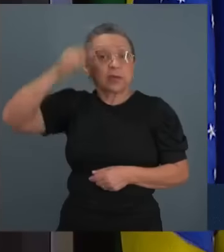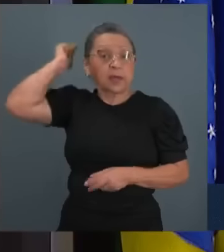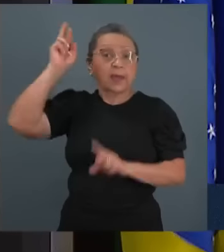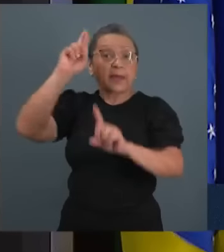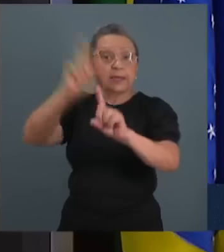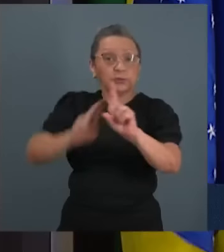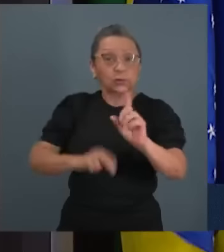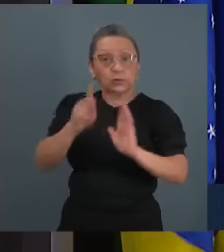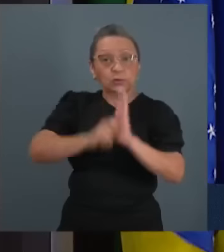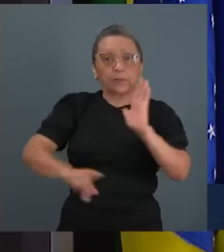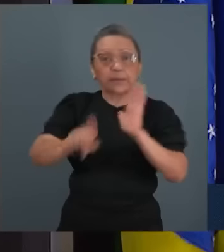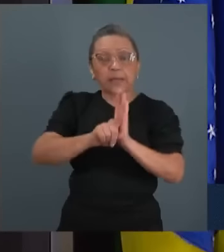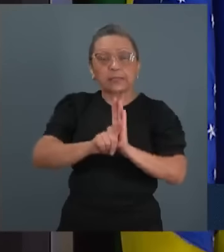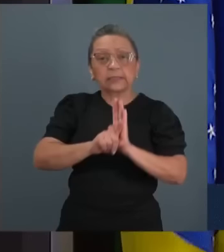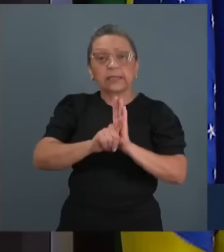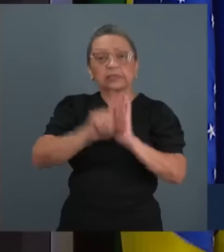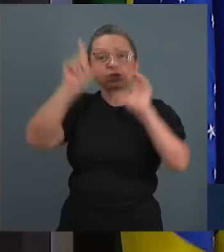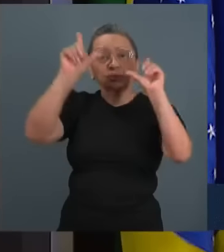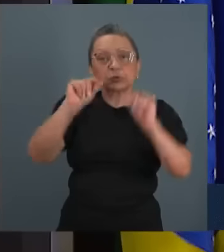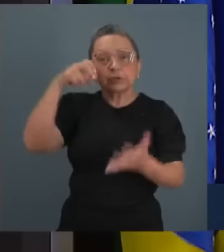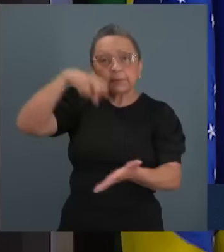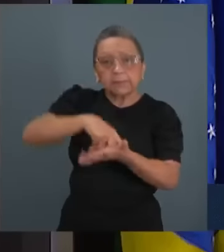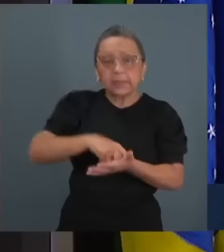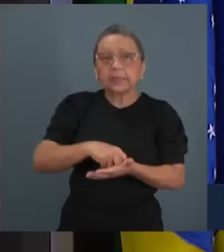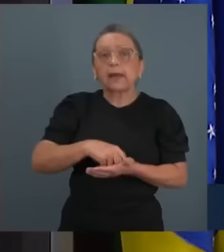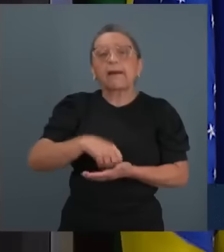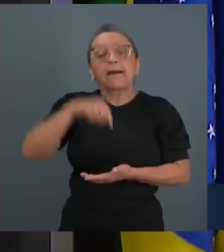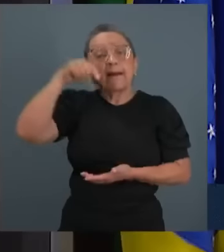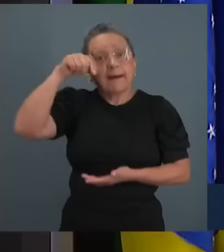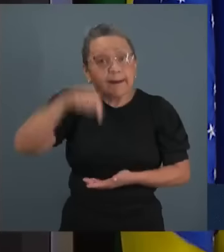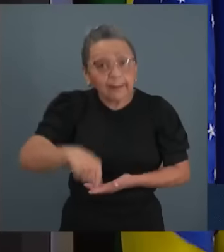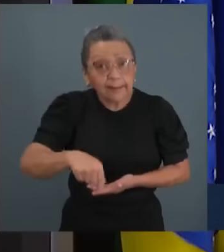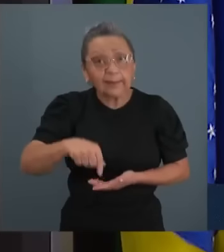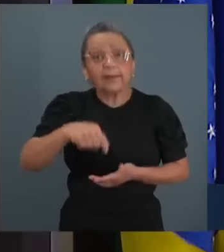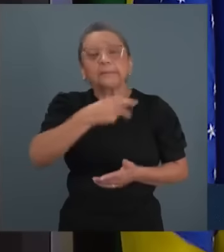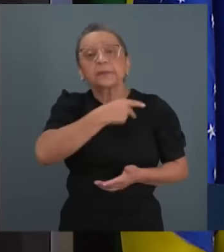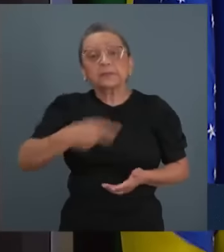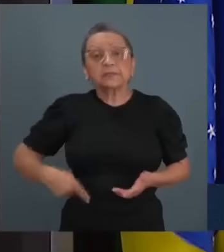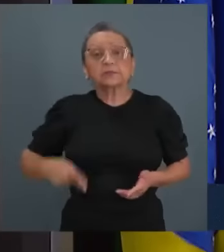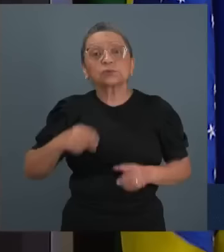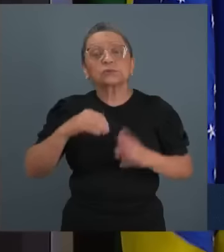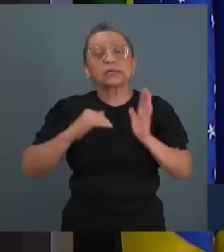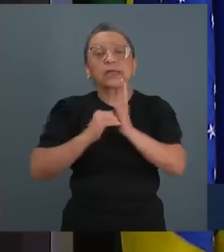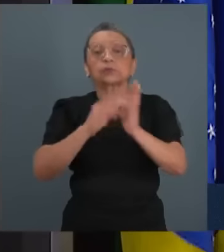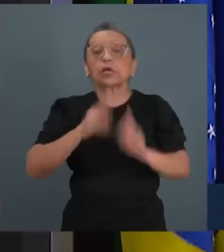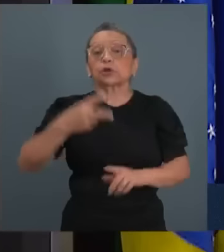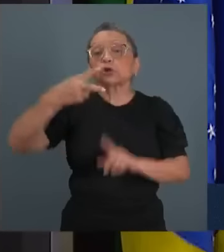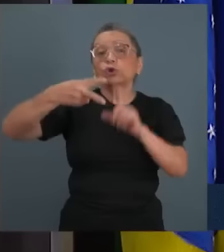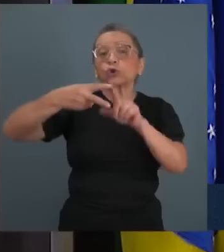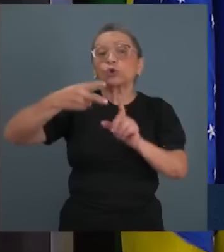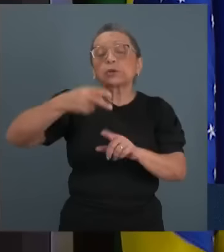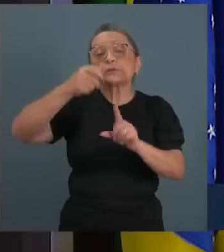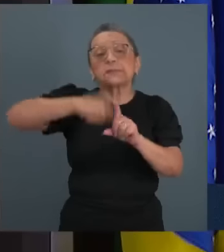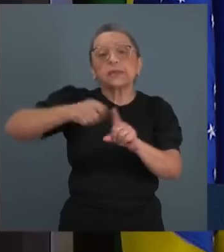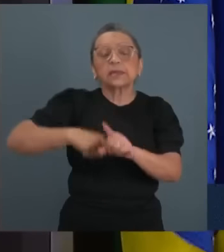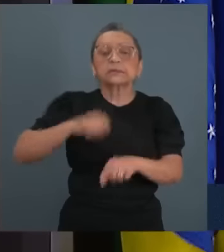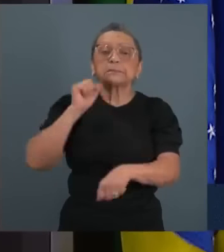desse PL da dosimetria, tem parado aqui na presidência do Senado há 2 meses a CPI da Vaza